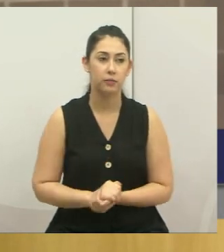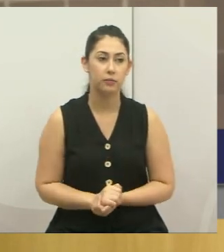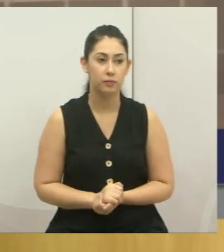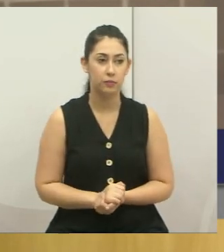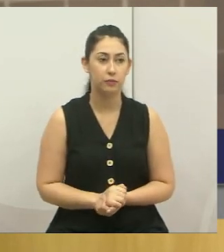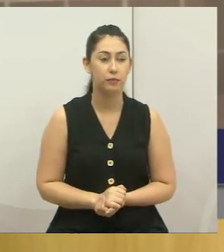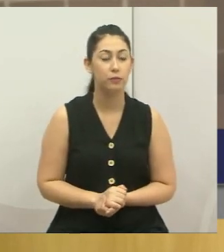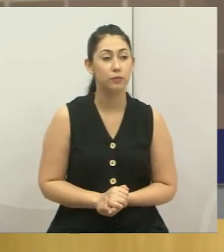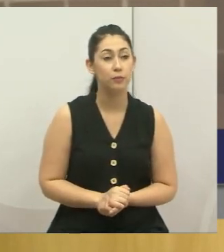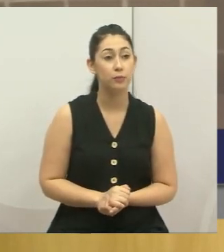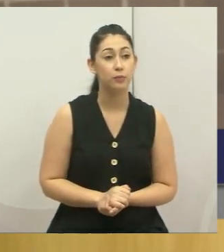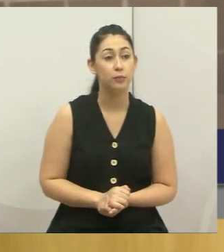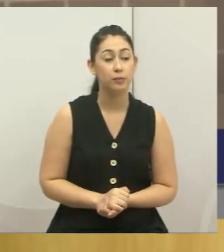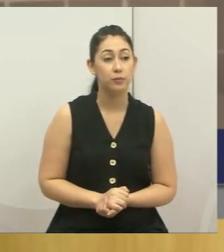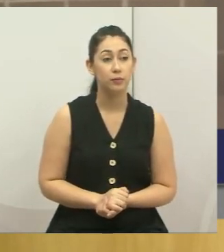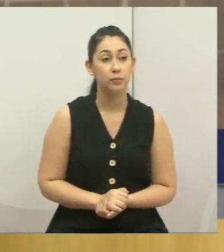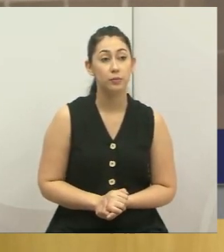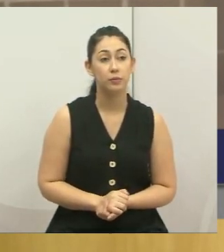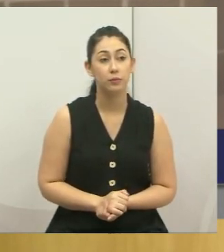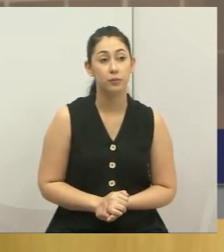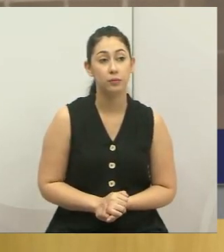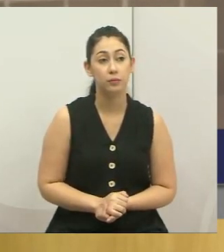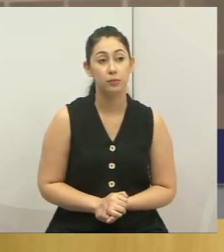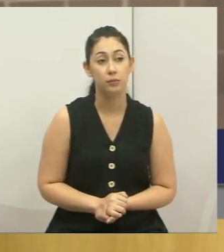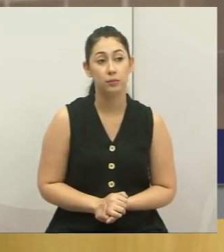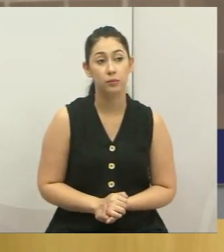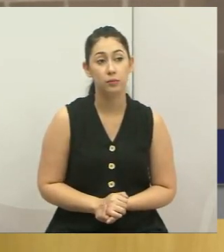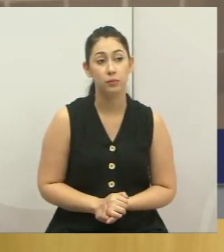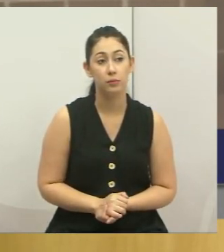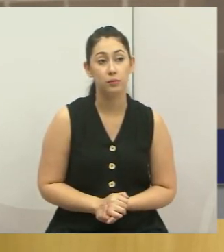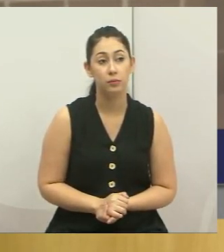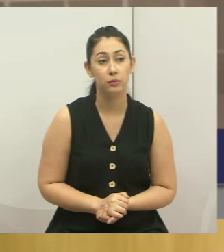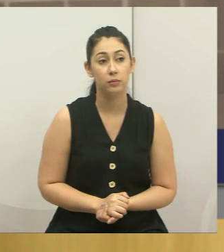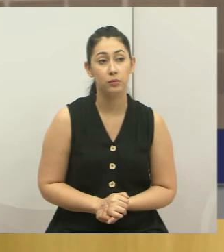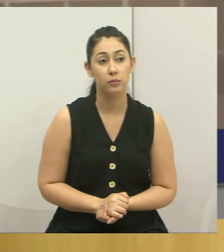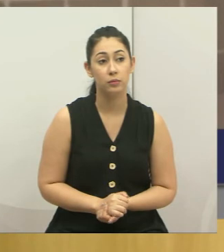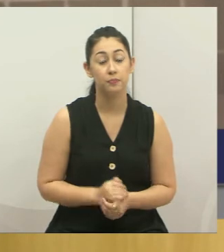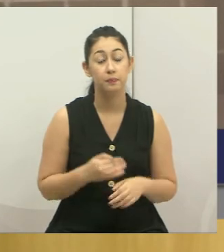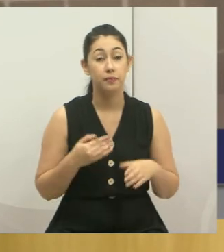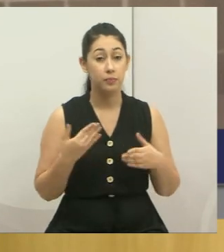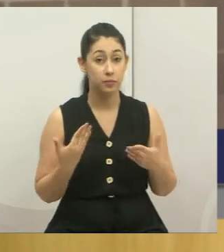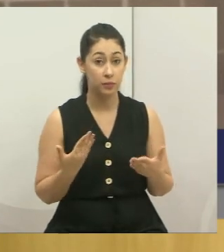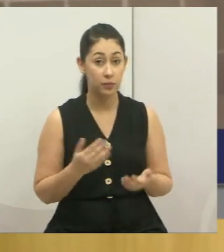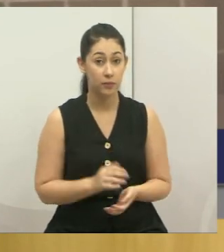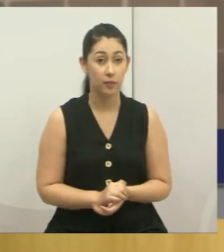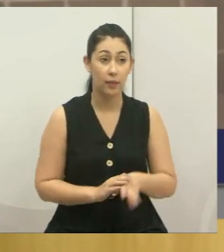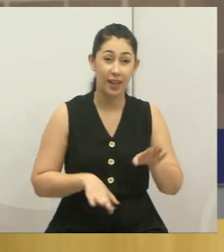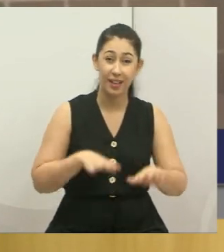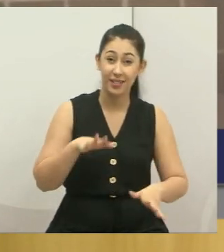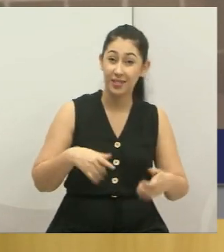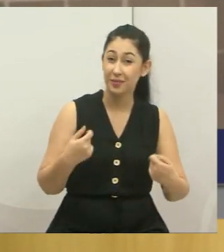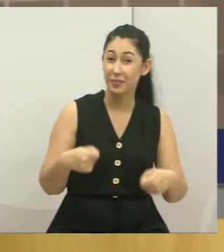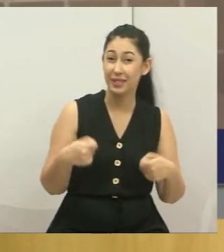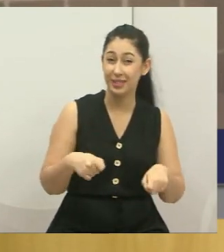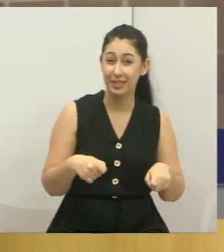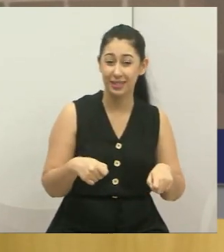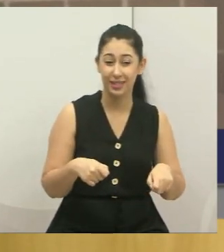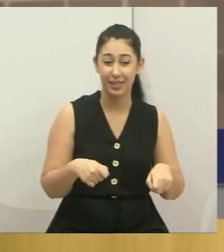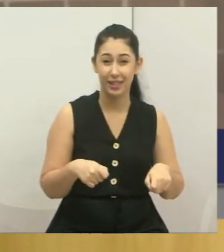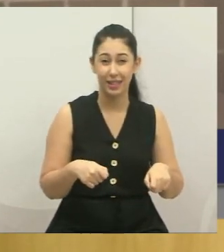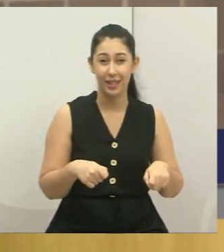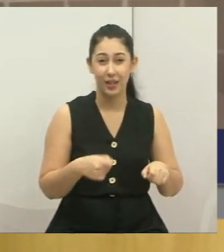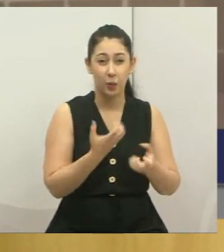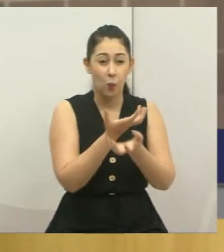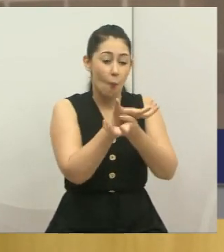desse ponto aí onde você falou hidrante, né? Então, às vezes você tem que abrir a rede para você poder fazer